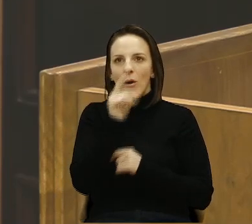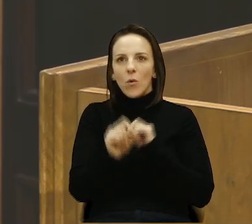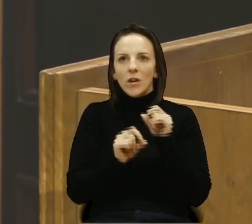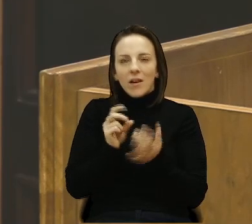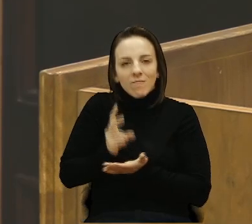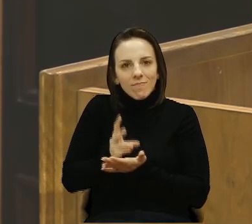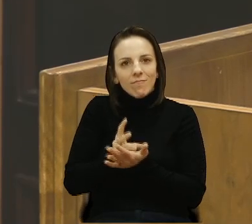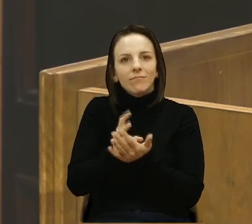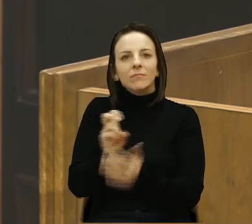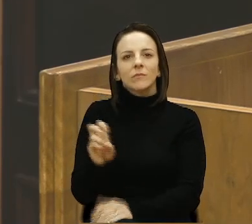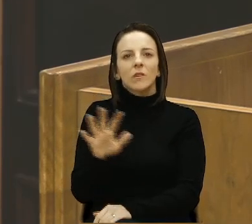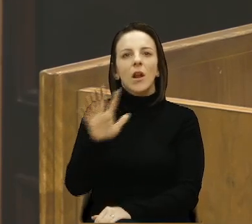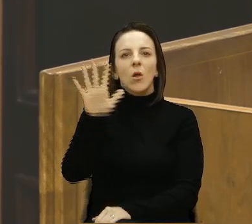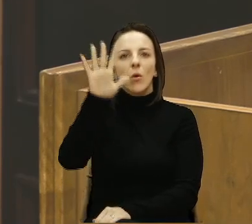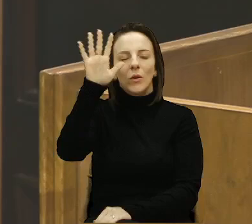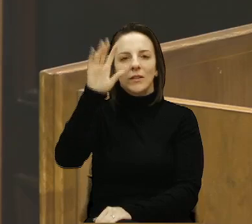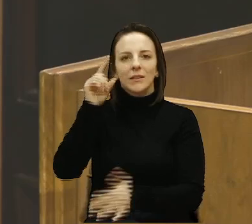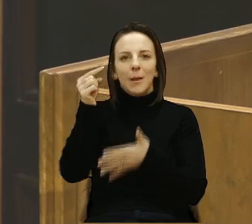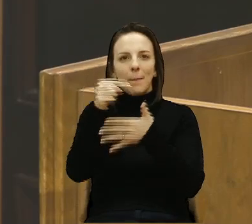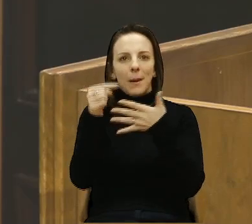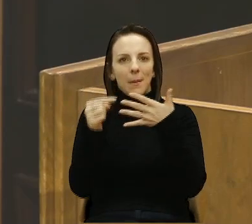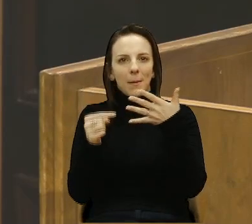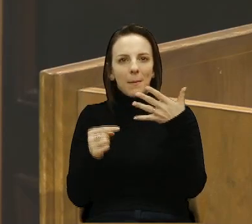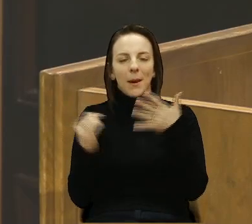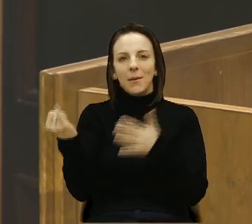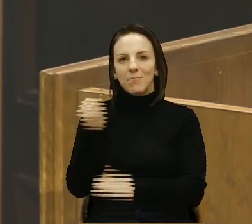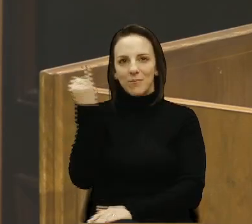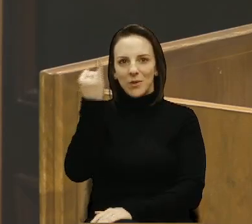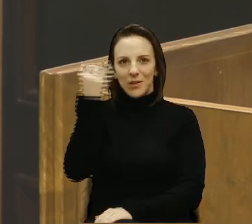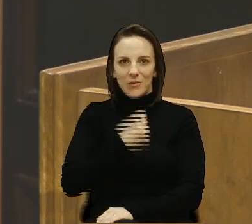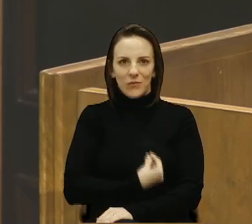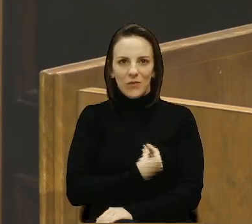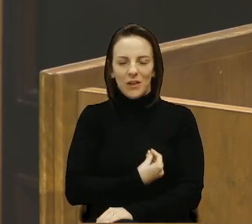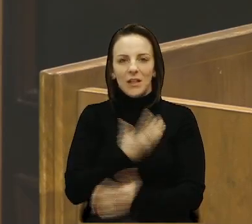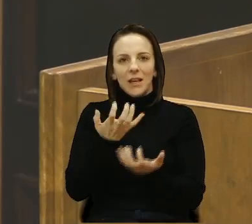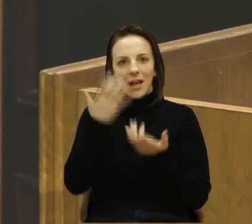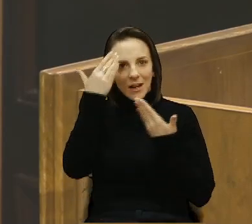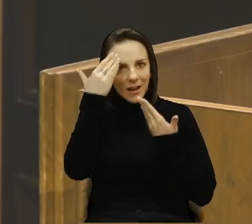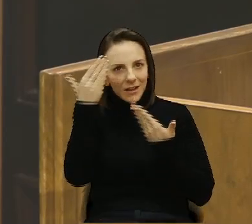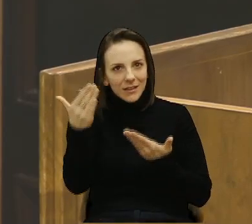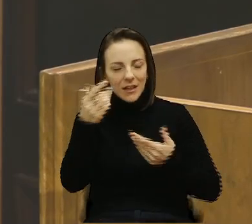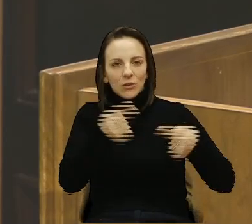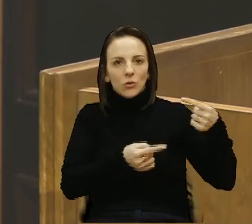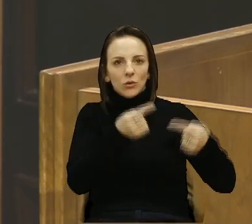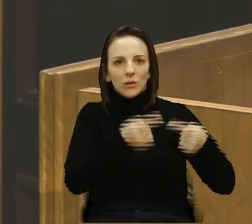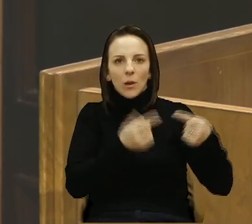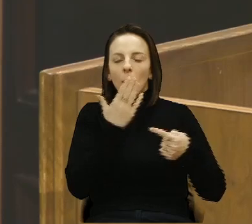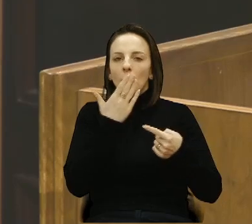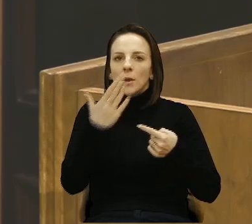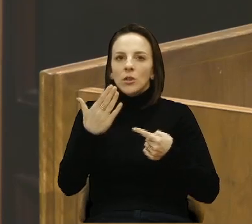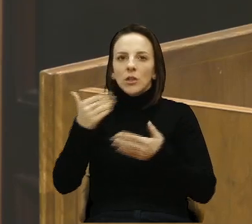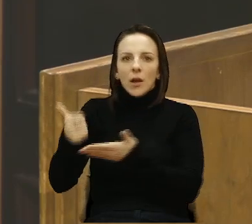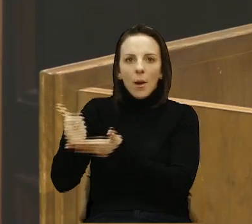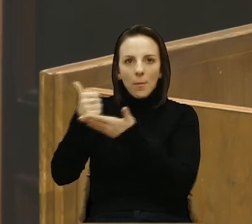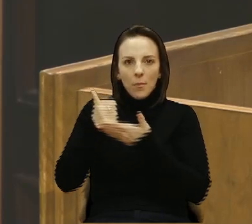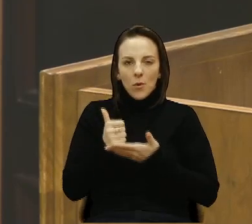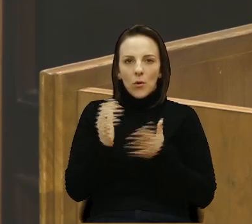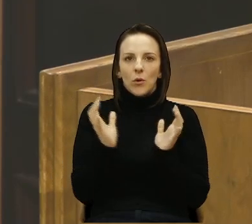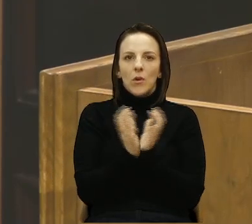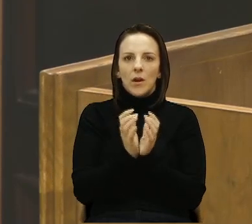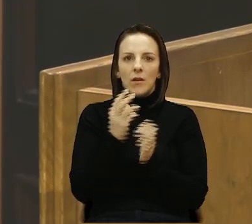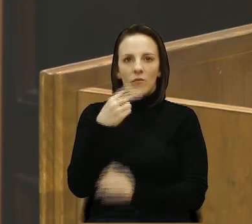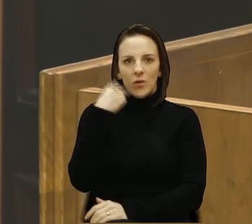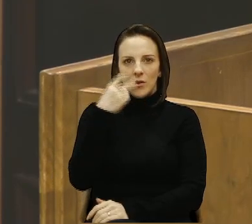princípios. Então, quero hoje aqui agradecer por estar em pauta, quero pedir o apoio dos colegas vereadores, assim como já tive na primeira discussão, para que